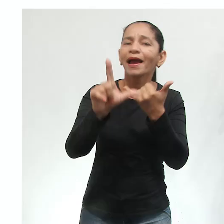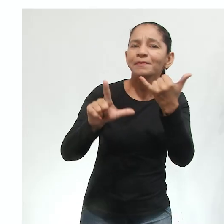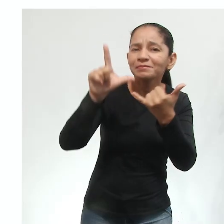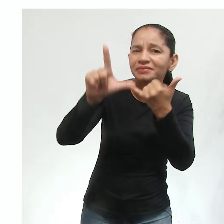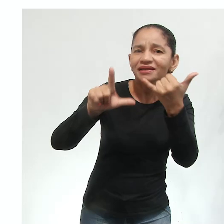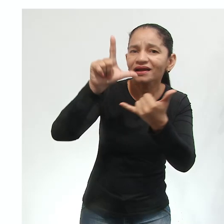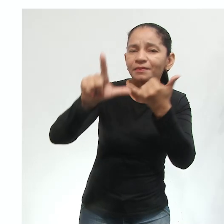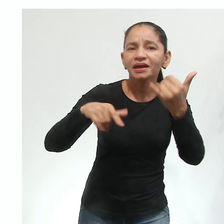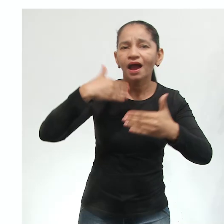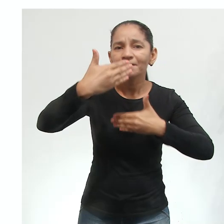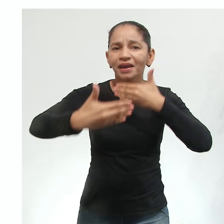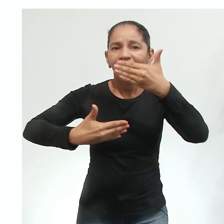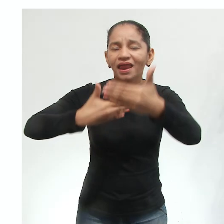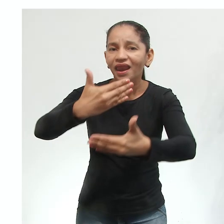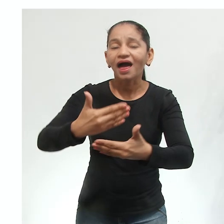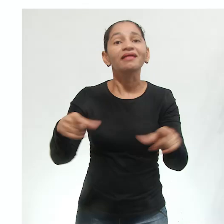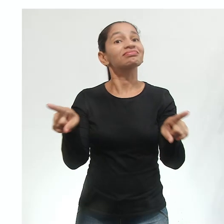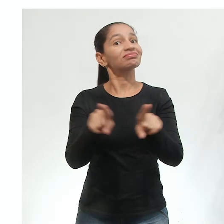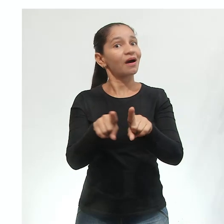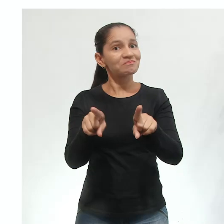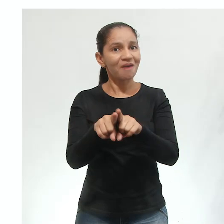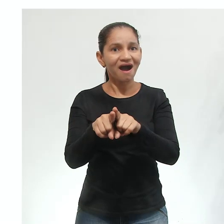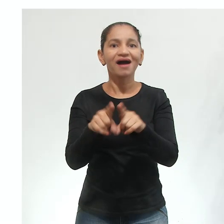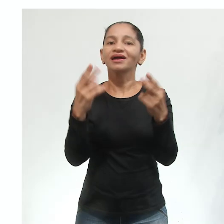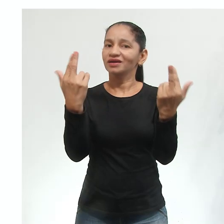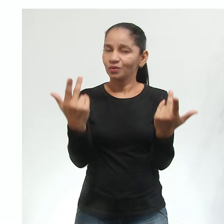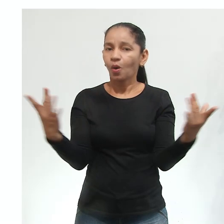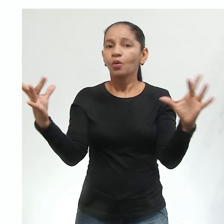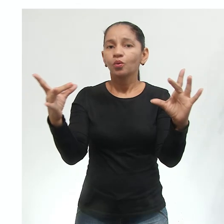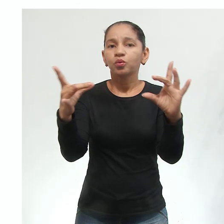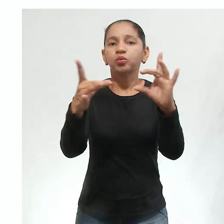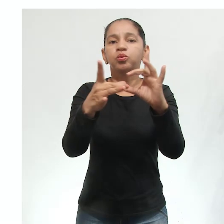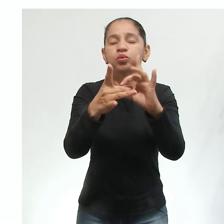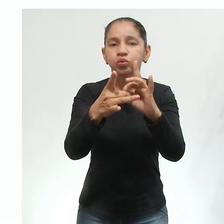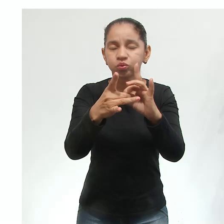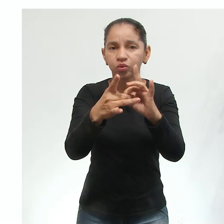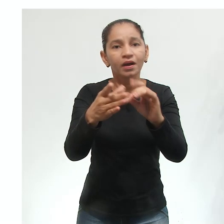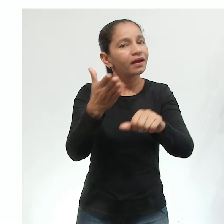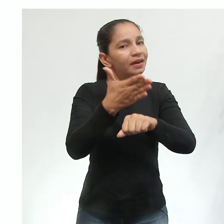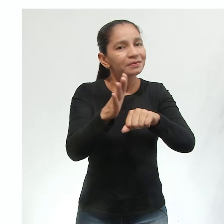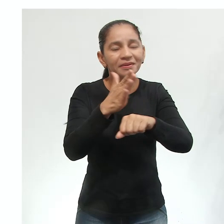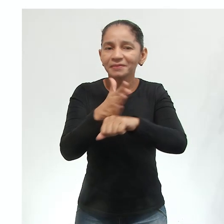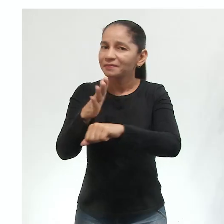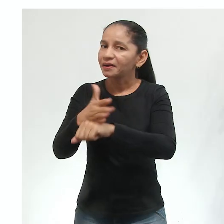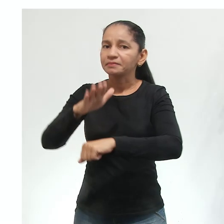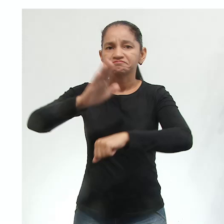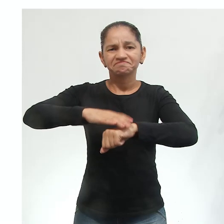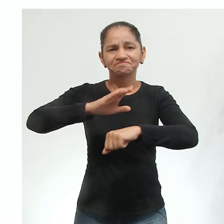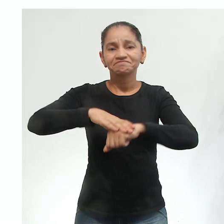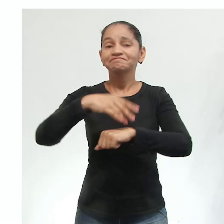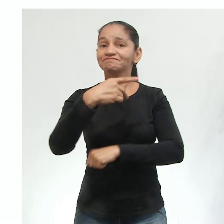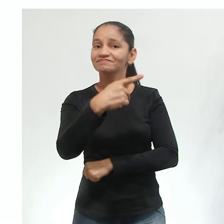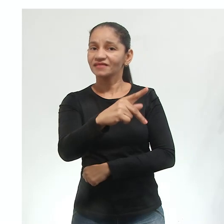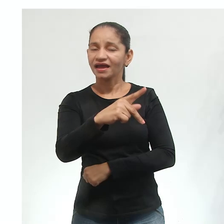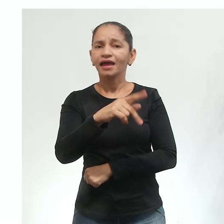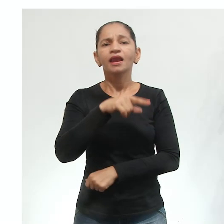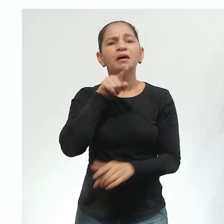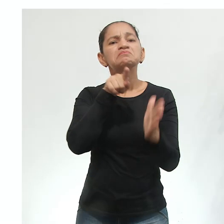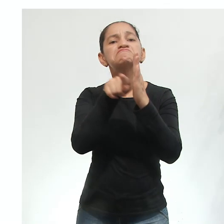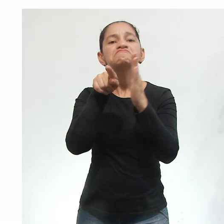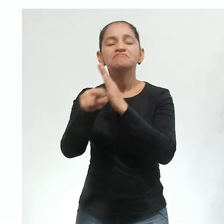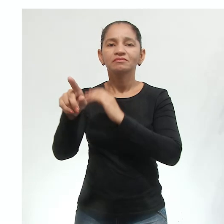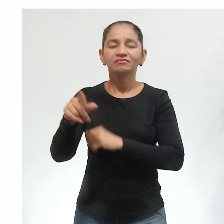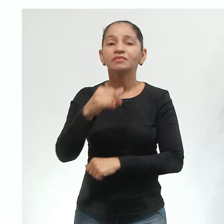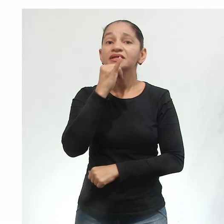e conectada com a realidade das crianças. Esses são os pilares da prática. Promover autonomia,